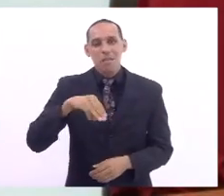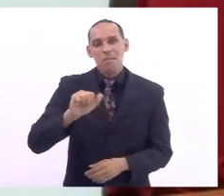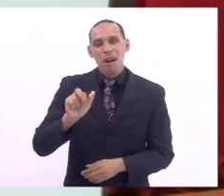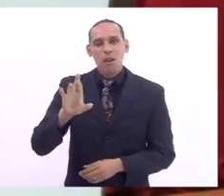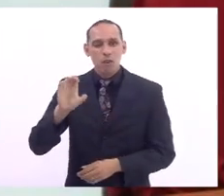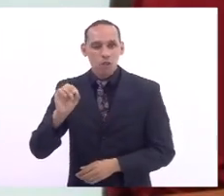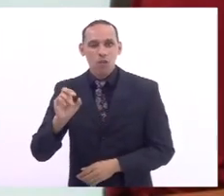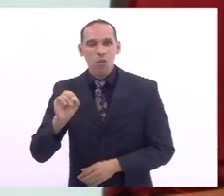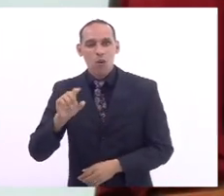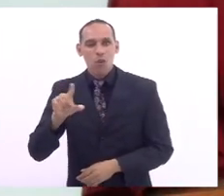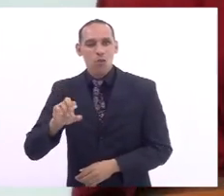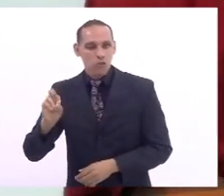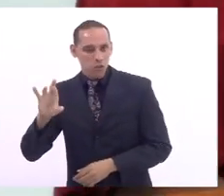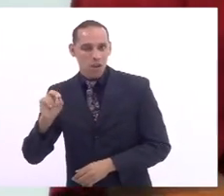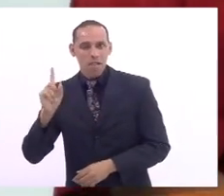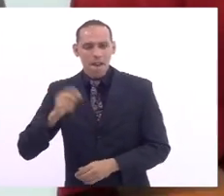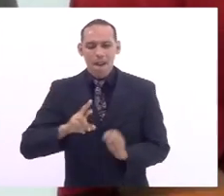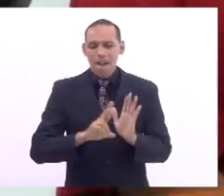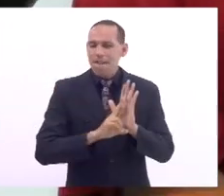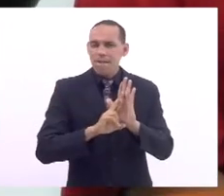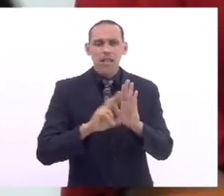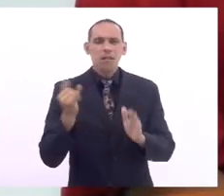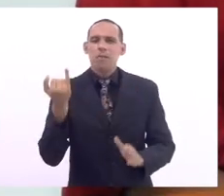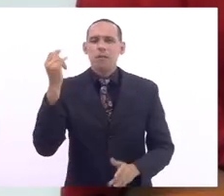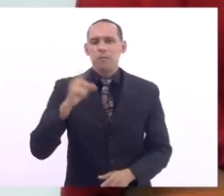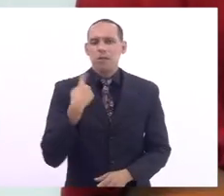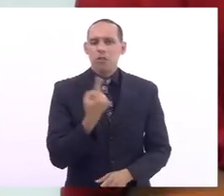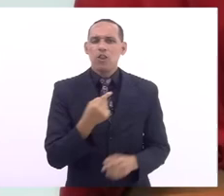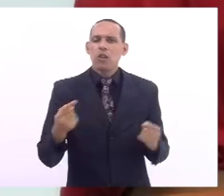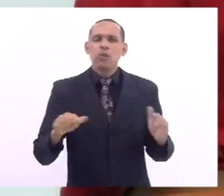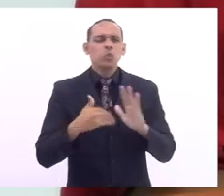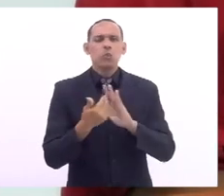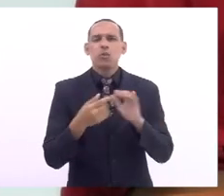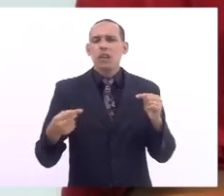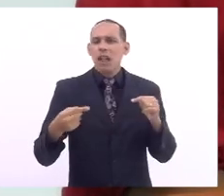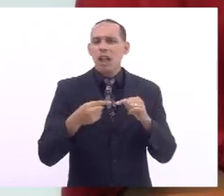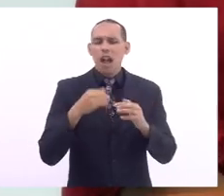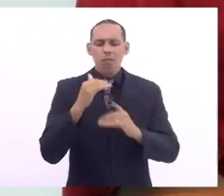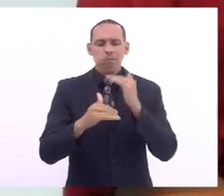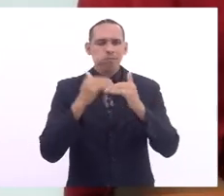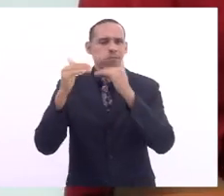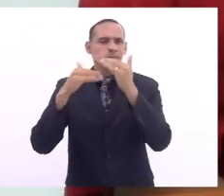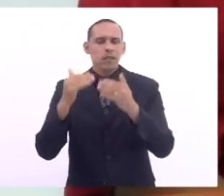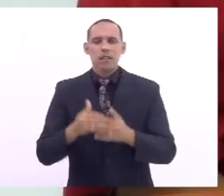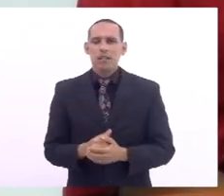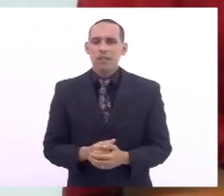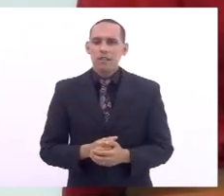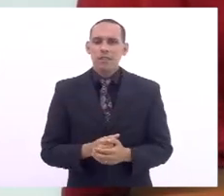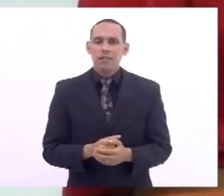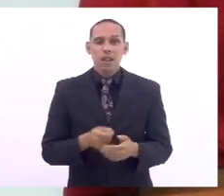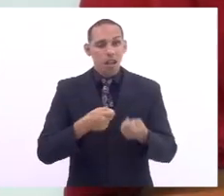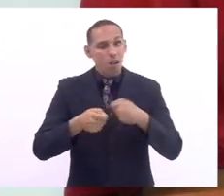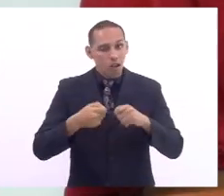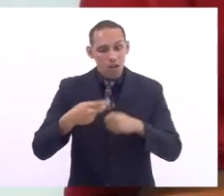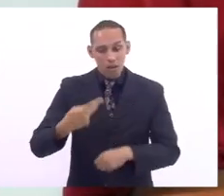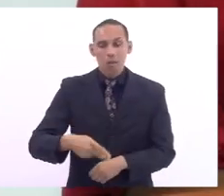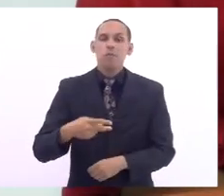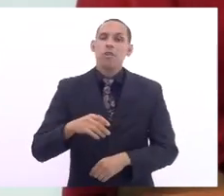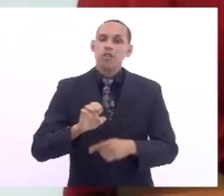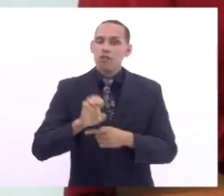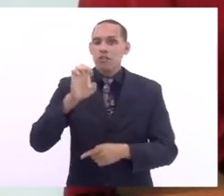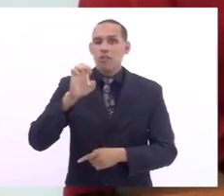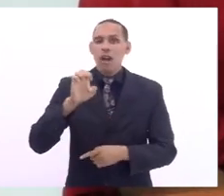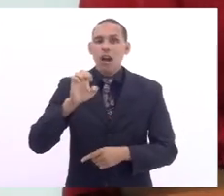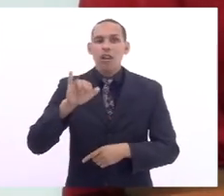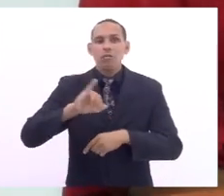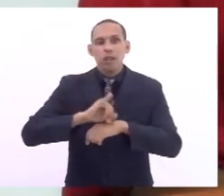é uma referência muito importante para nós tudo o que tange ao debate sobre o desenvolvimento da economia do estado da região metropolitana